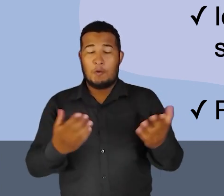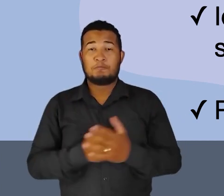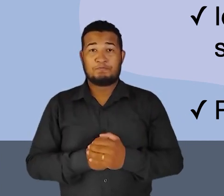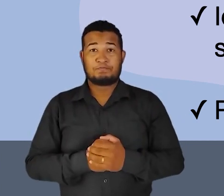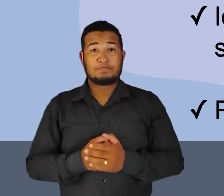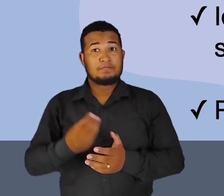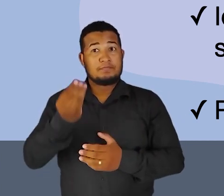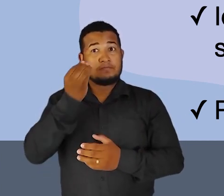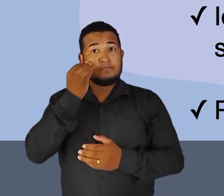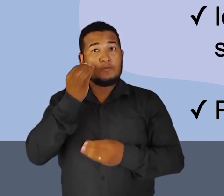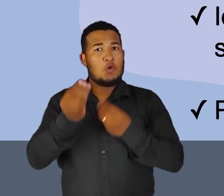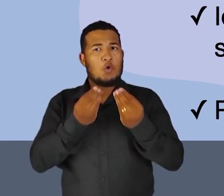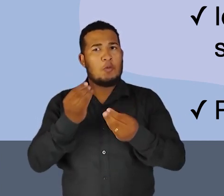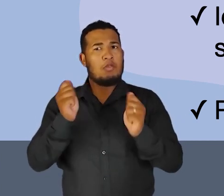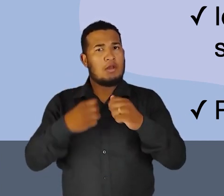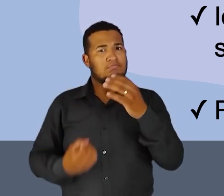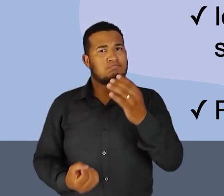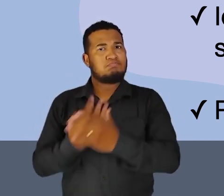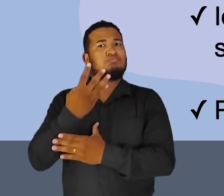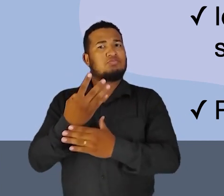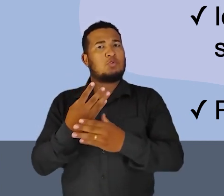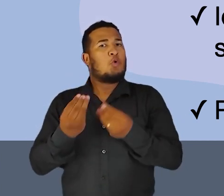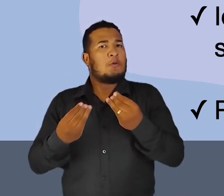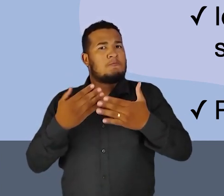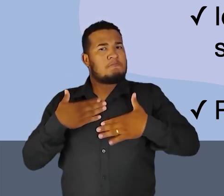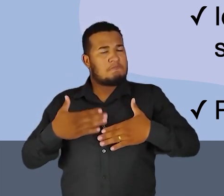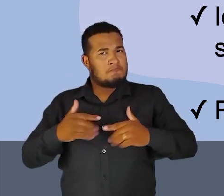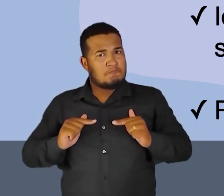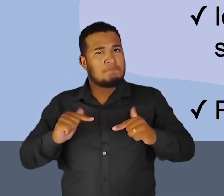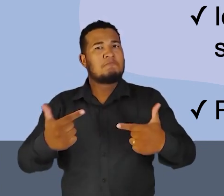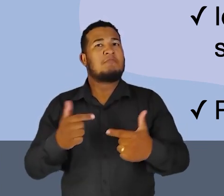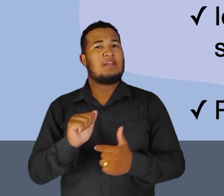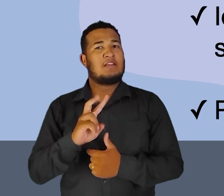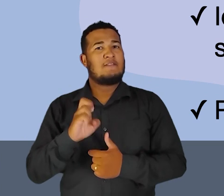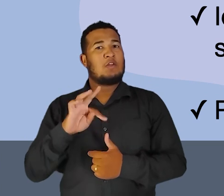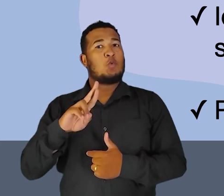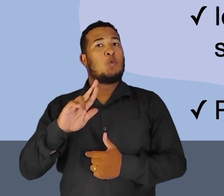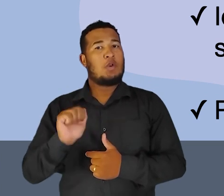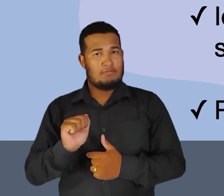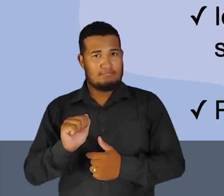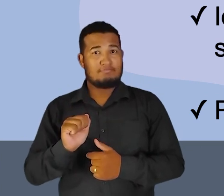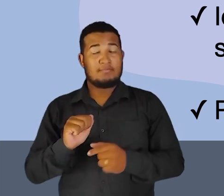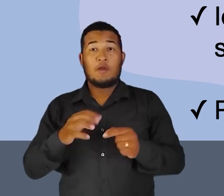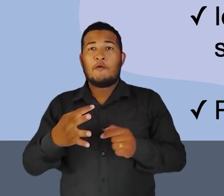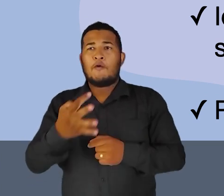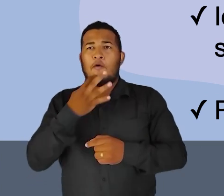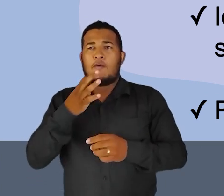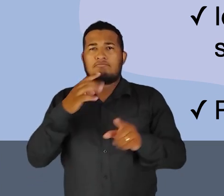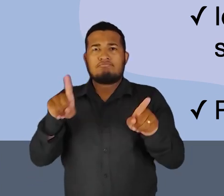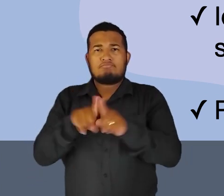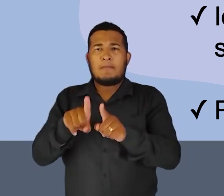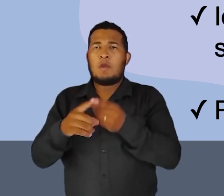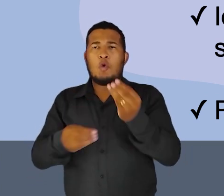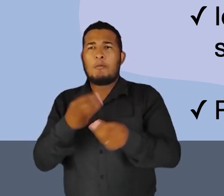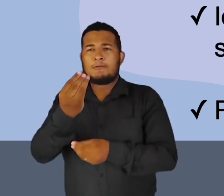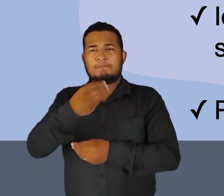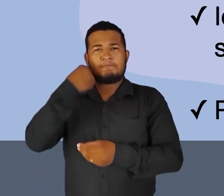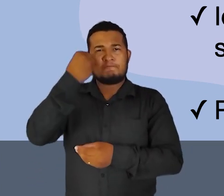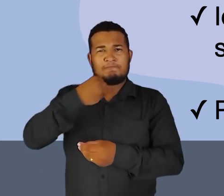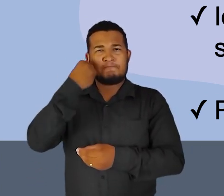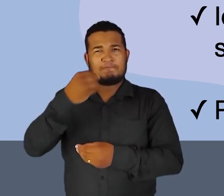Identificar a origem das práticas corporais de aventura. Conhecer os benefícios ao experimentar essas